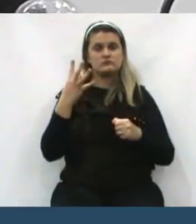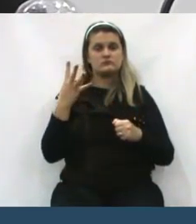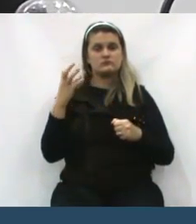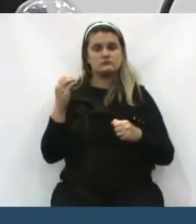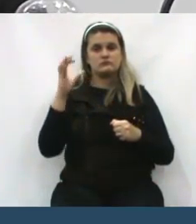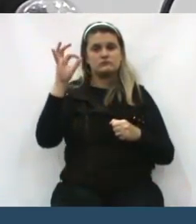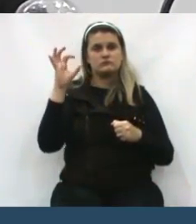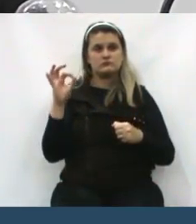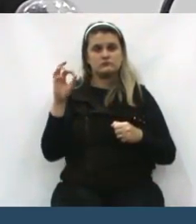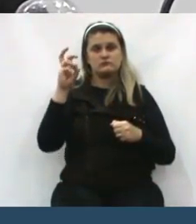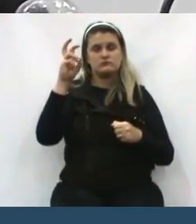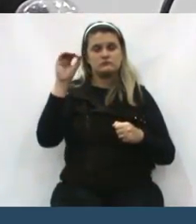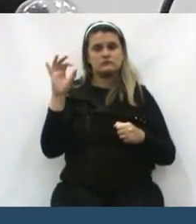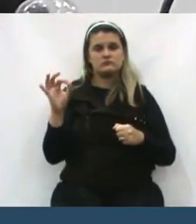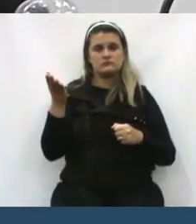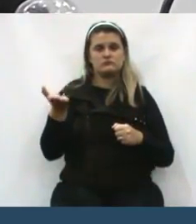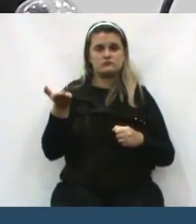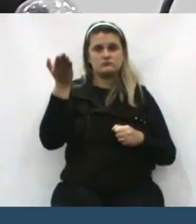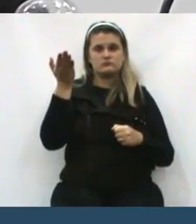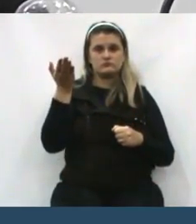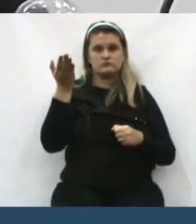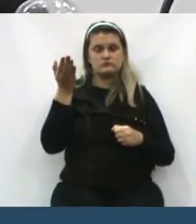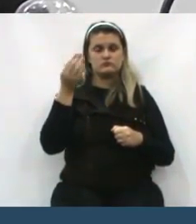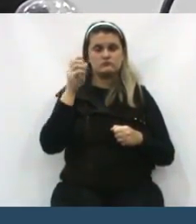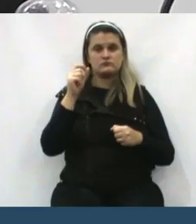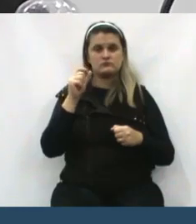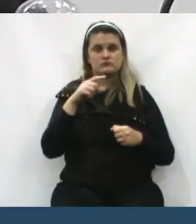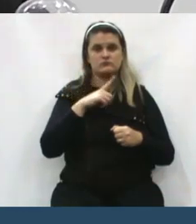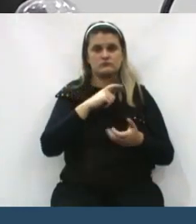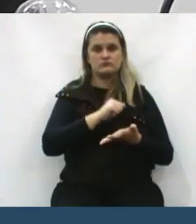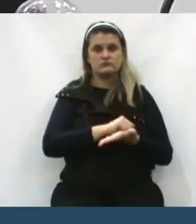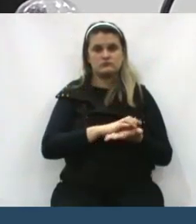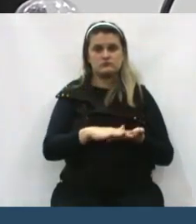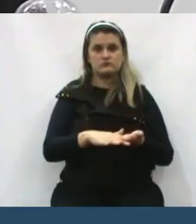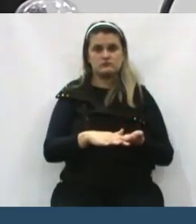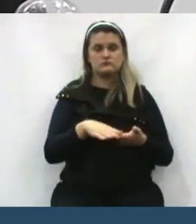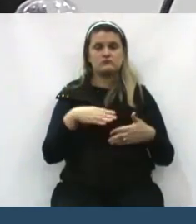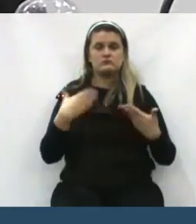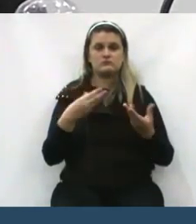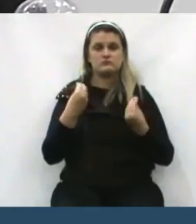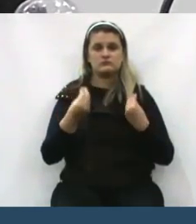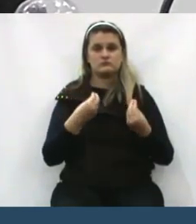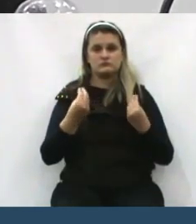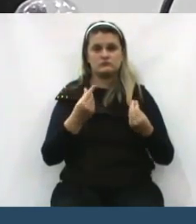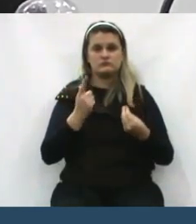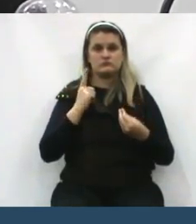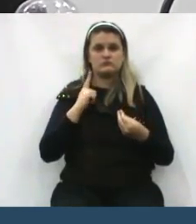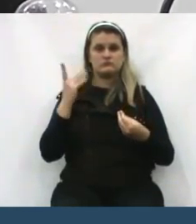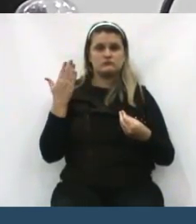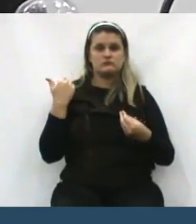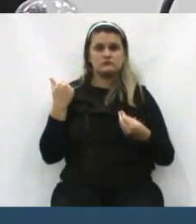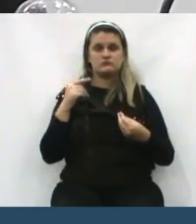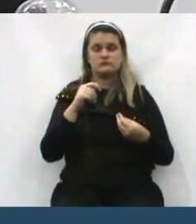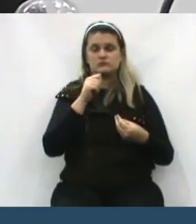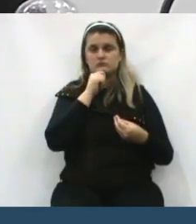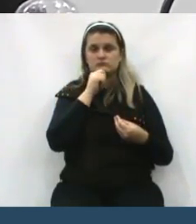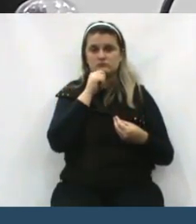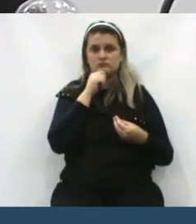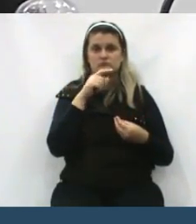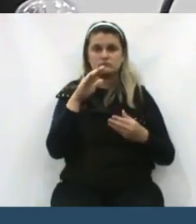assim como também ao professor Dino Curitza, nosso coordenador de educação física do Núcleo Regional de Educação,